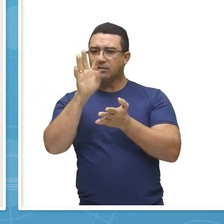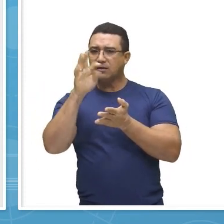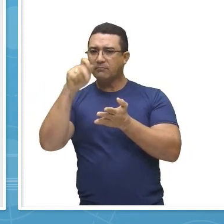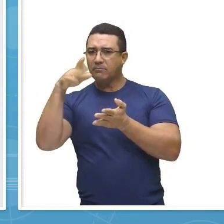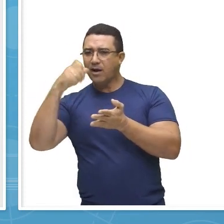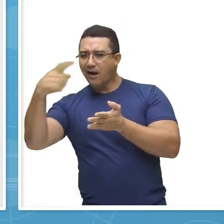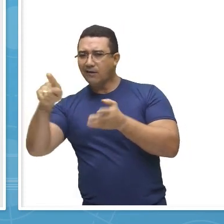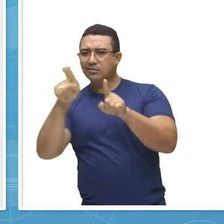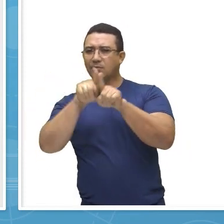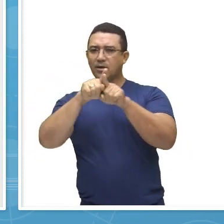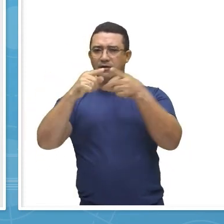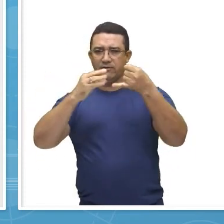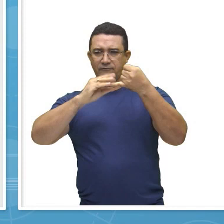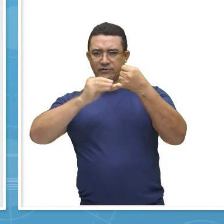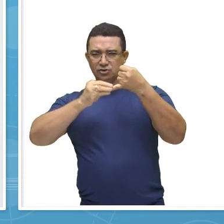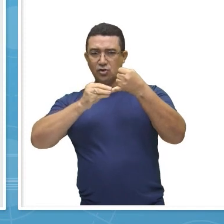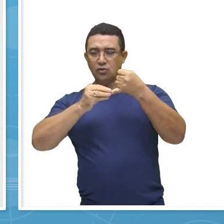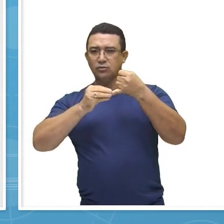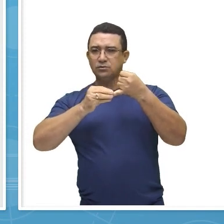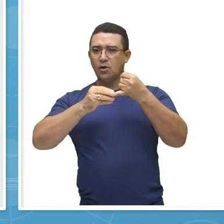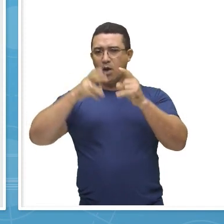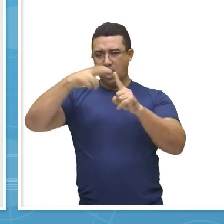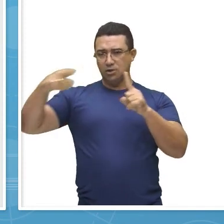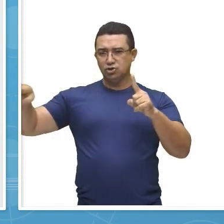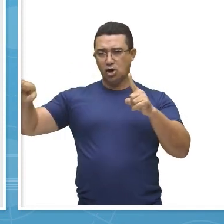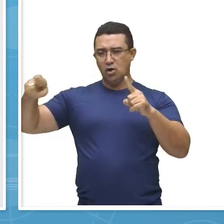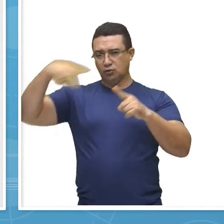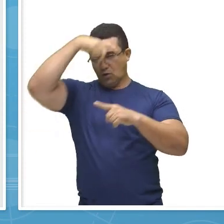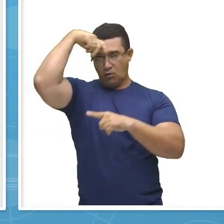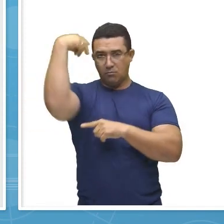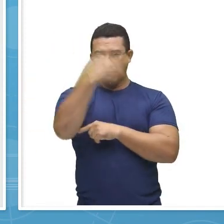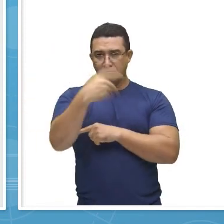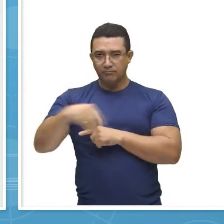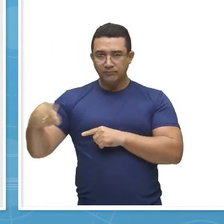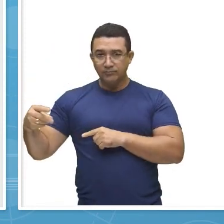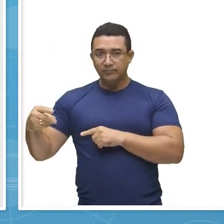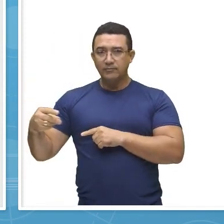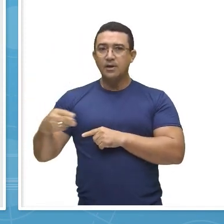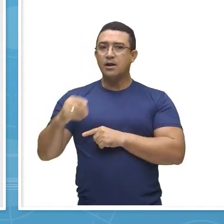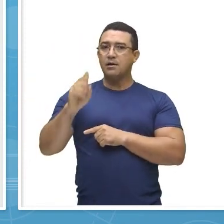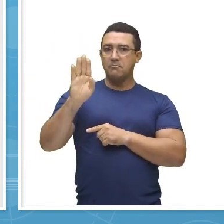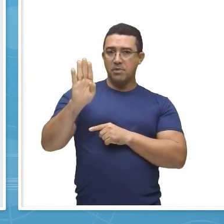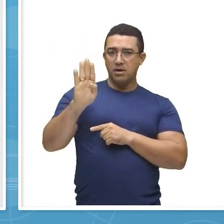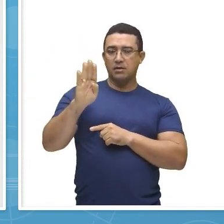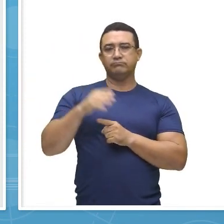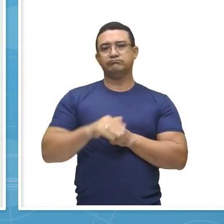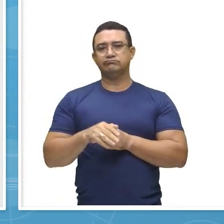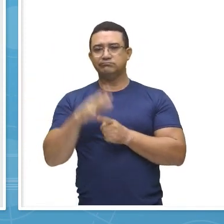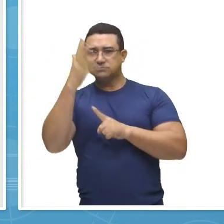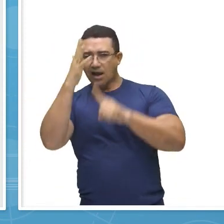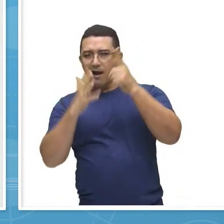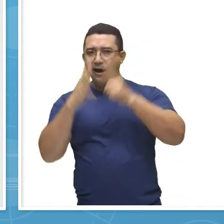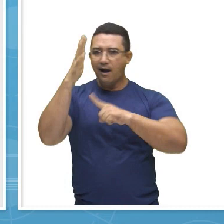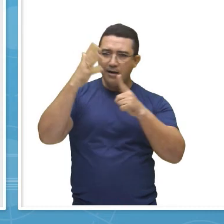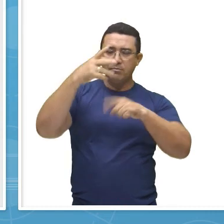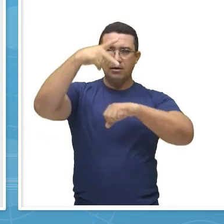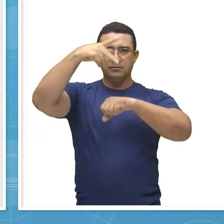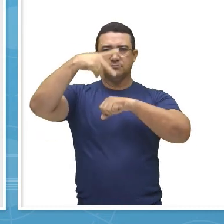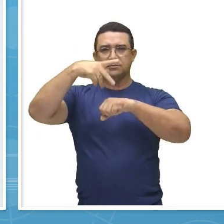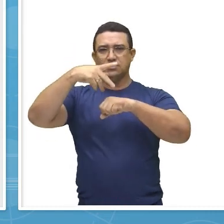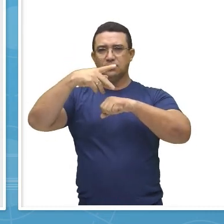na religião, o candomblé. Alternativa B, o samba, o country, a feijoada e o